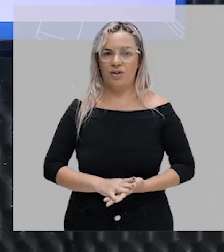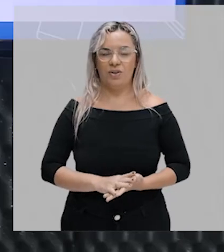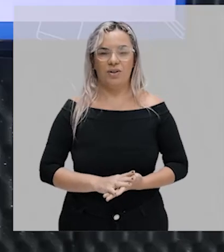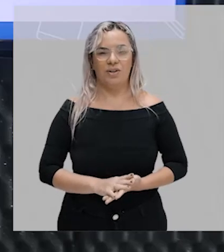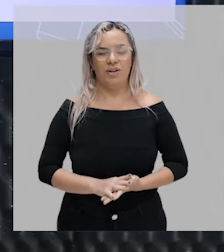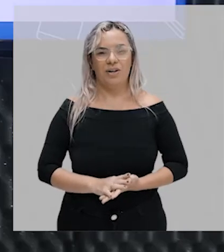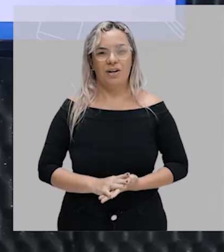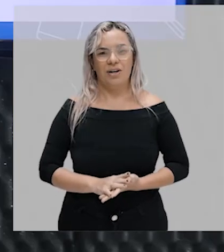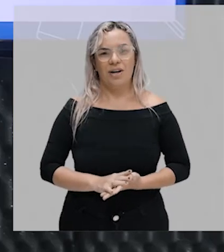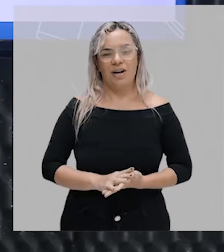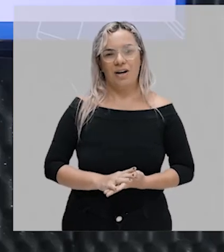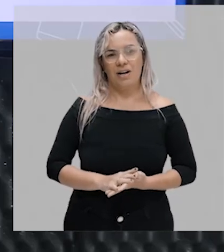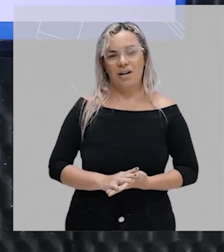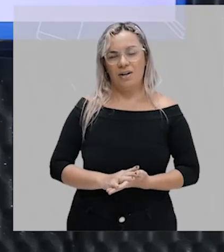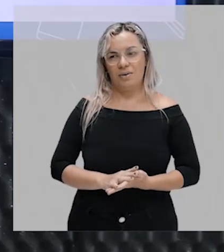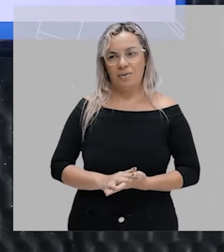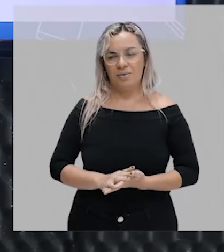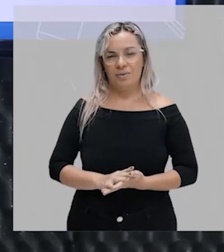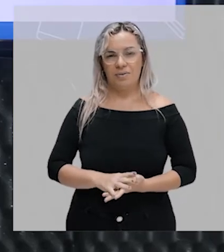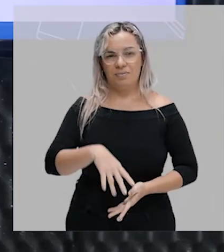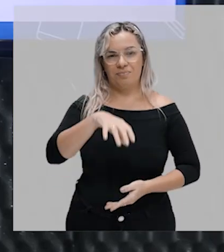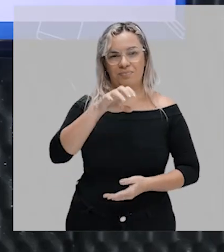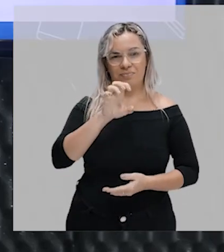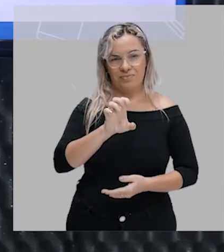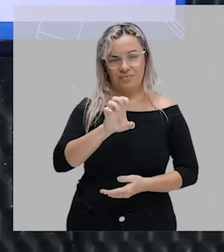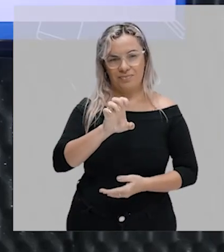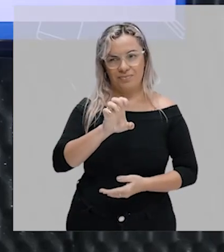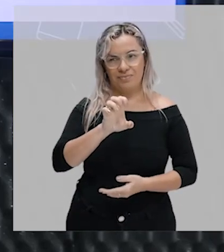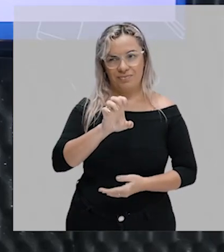as mãos. É assim, ó,